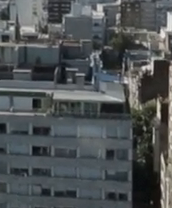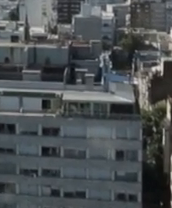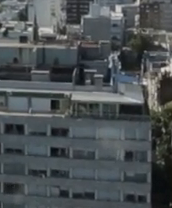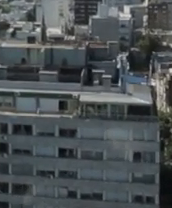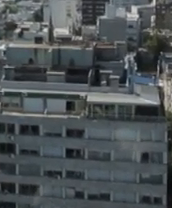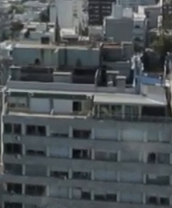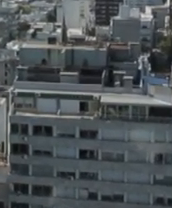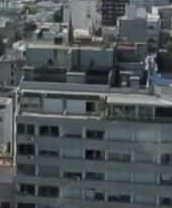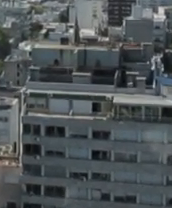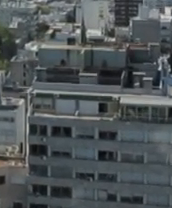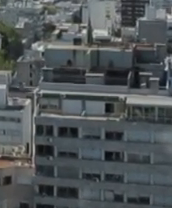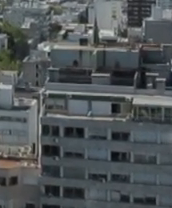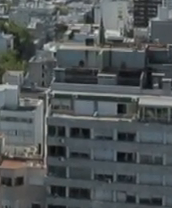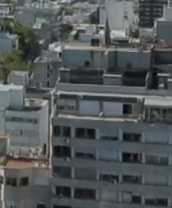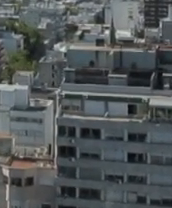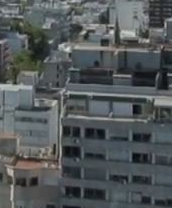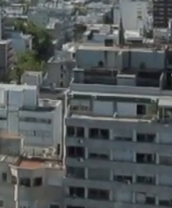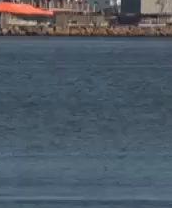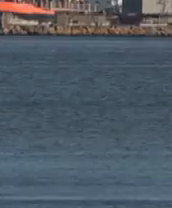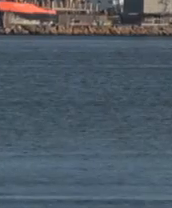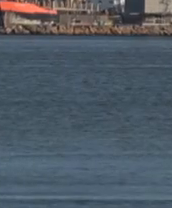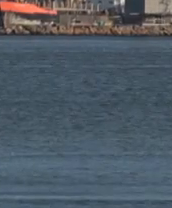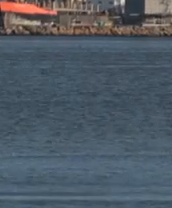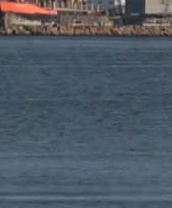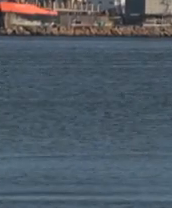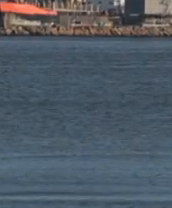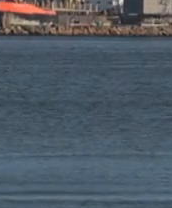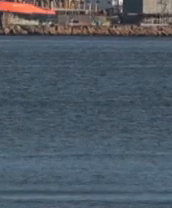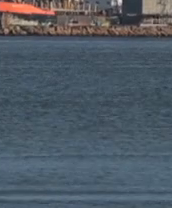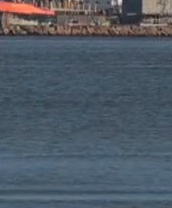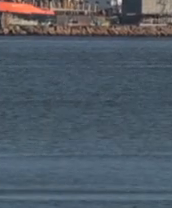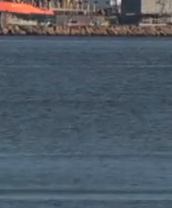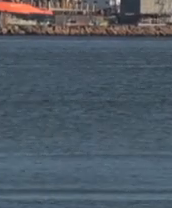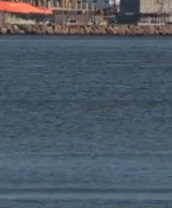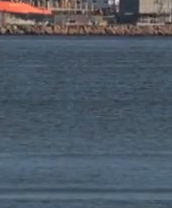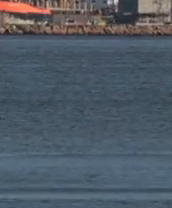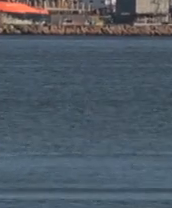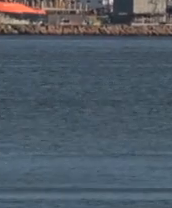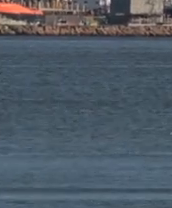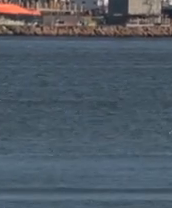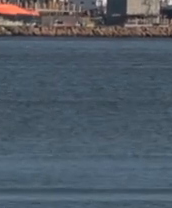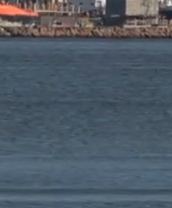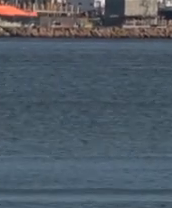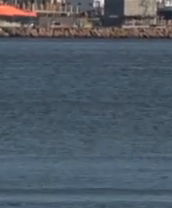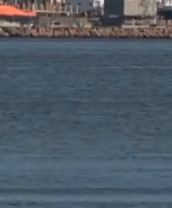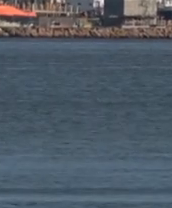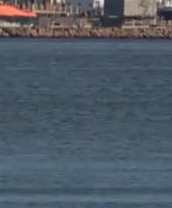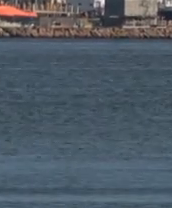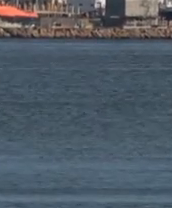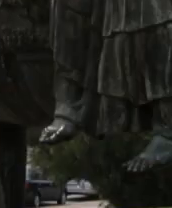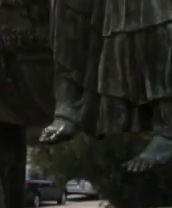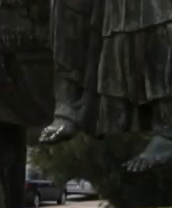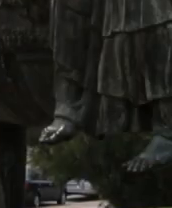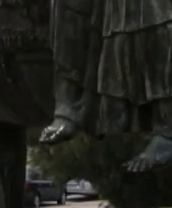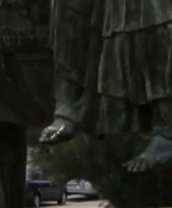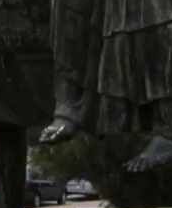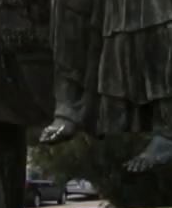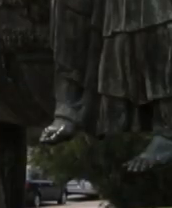Cidade de Montevidéu, céu azul, prédios altos e mar ao fundo. Um navio encalhado com casco enferrujado à mostra em águas